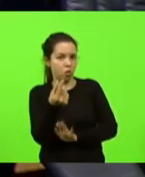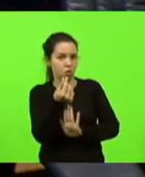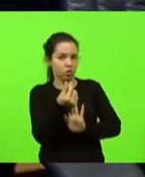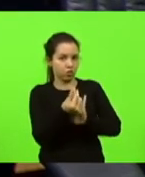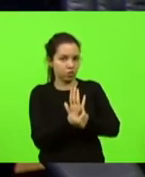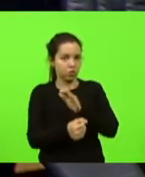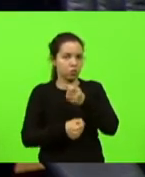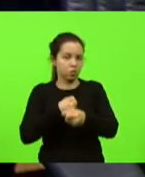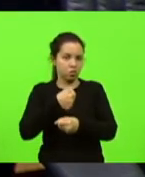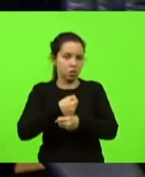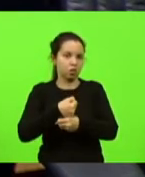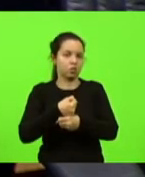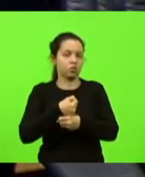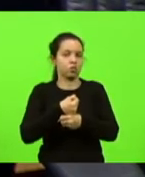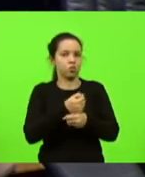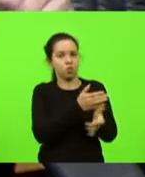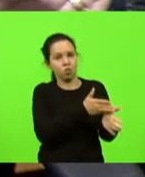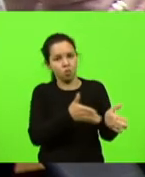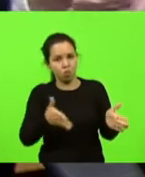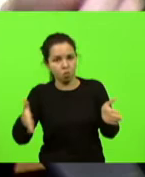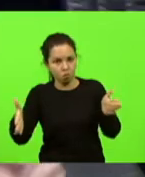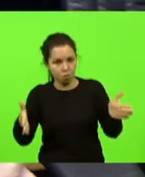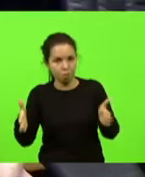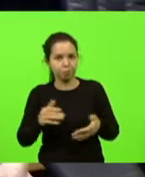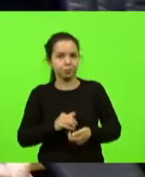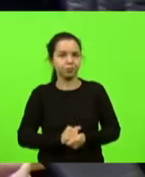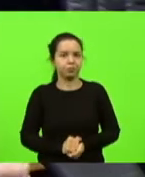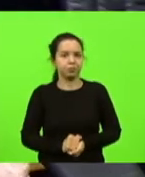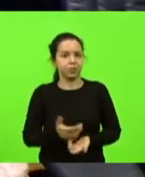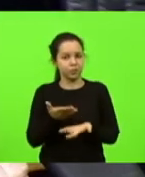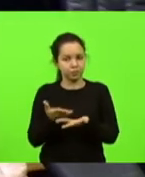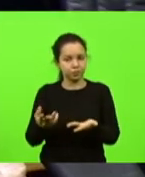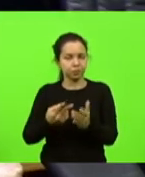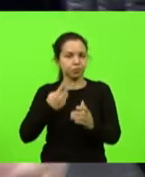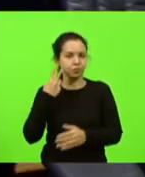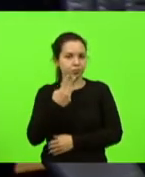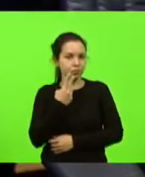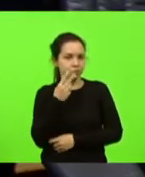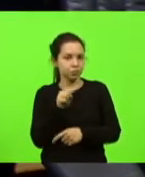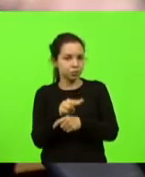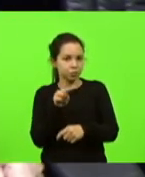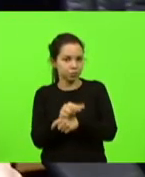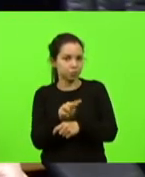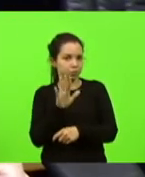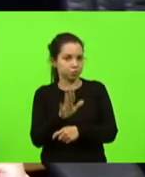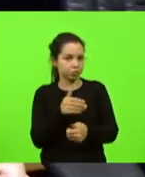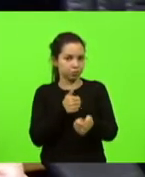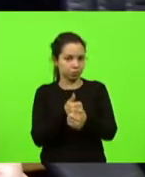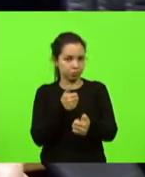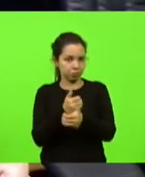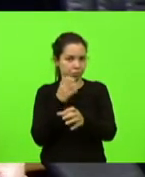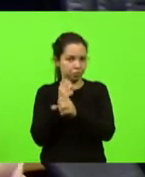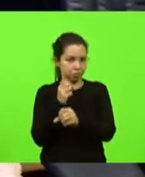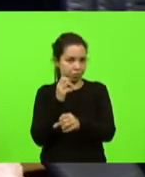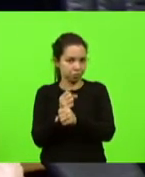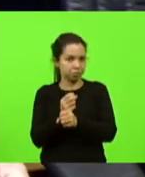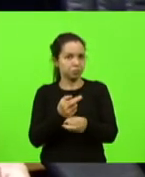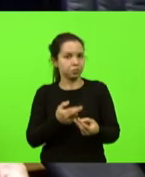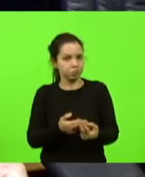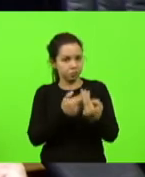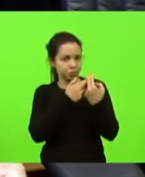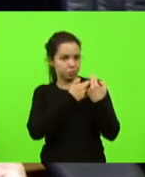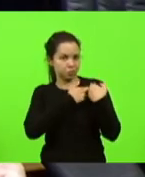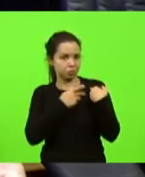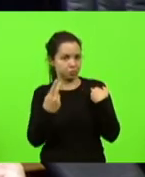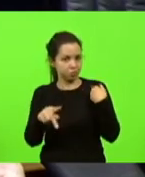anual, que simplesmente os vereadores fiscalizam, mas que o Tribunal de Contas tem a responsabilidade também